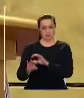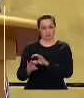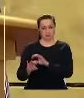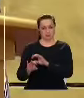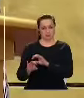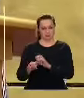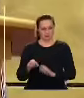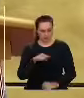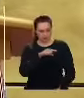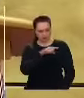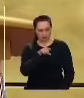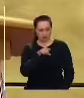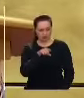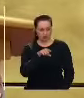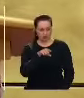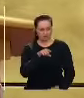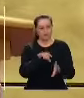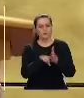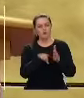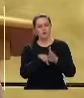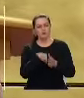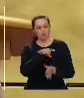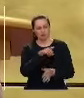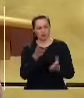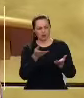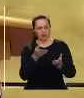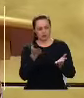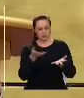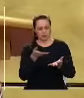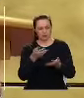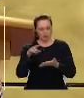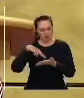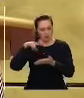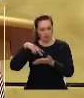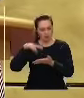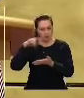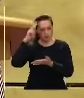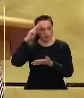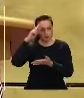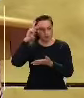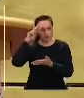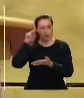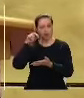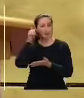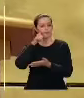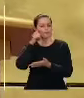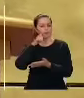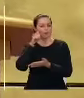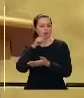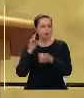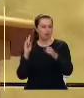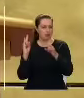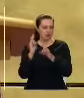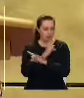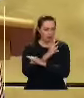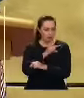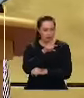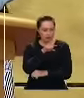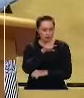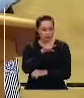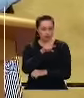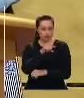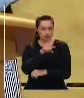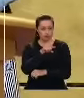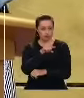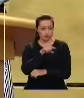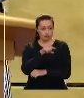mundo aqui já viu a história, ou leu a história, já tomou conhecimento da mulher adúltera, da mulher que foi